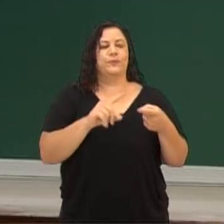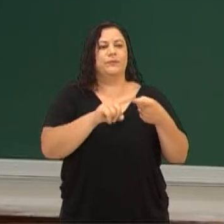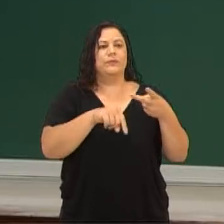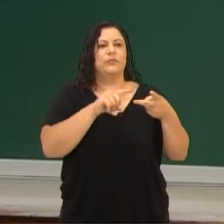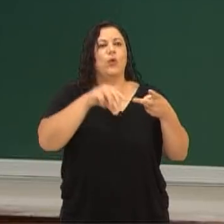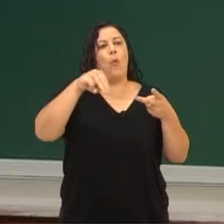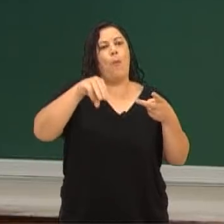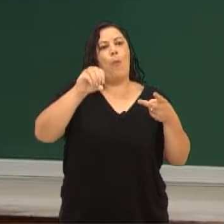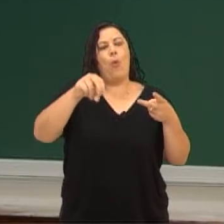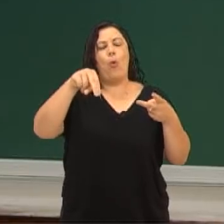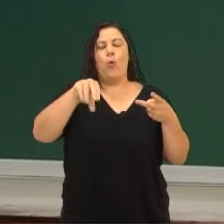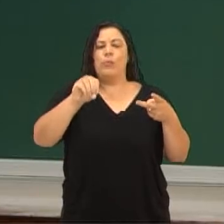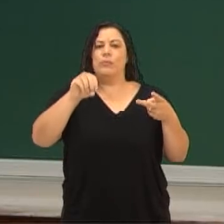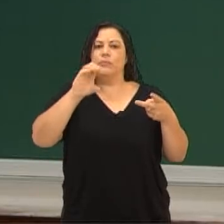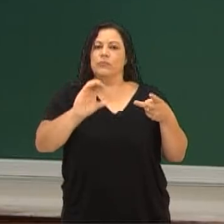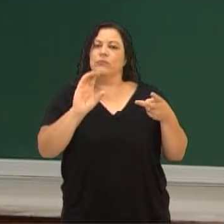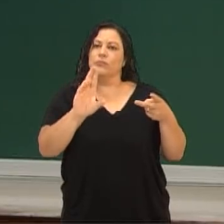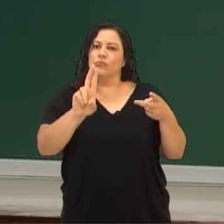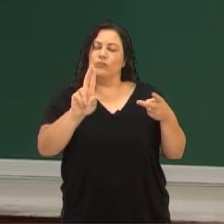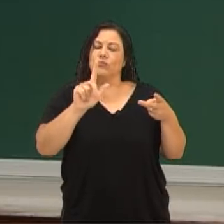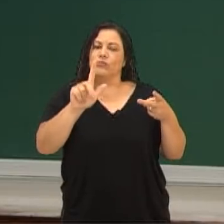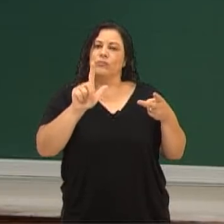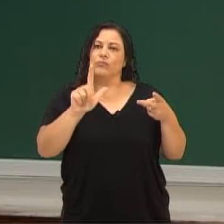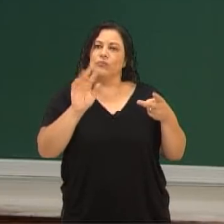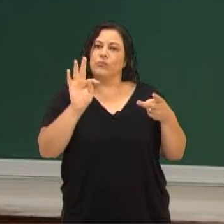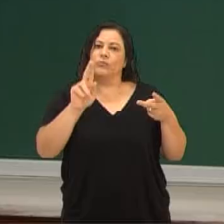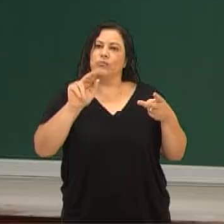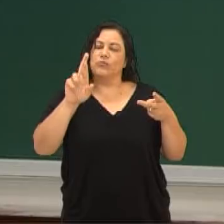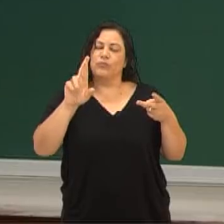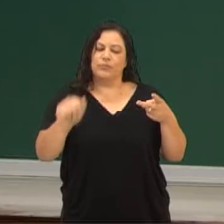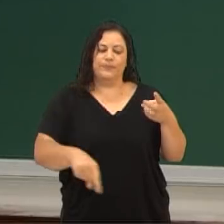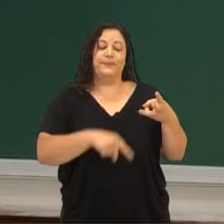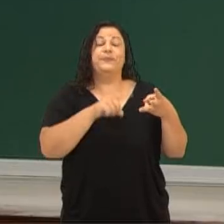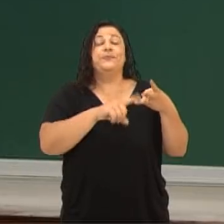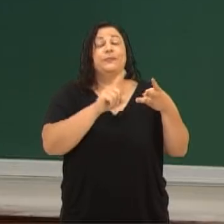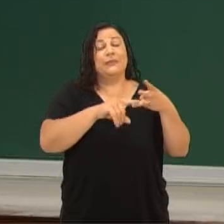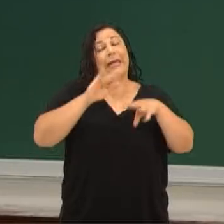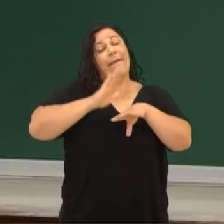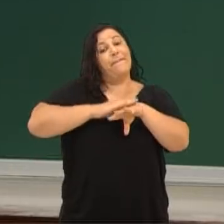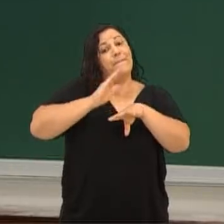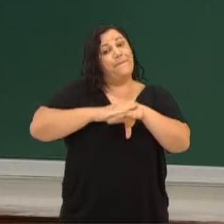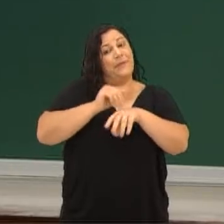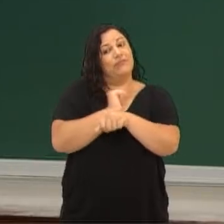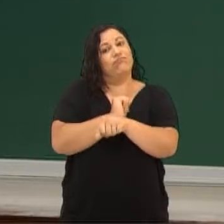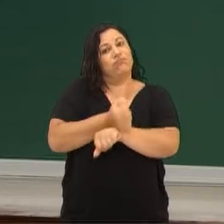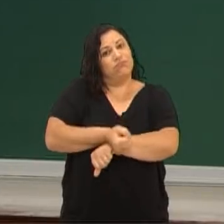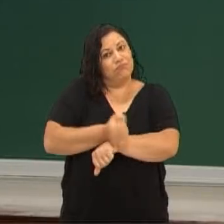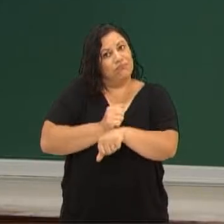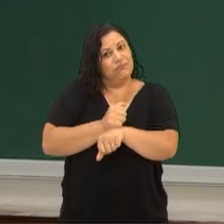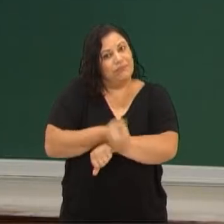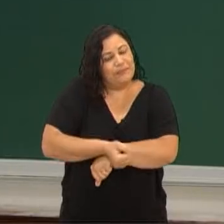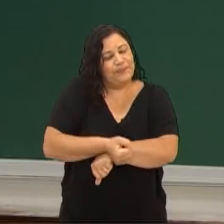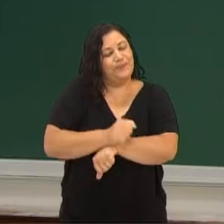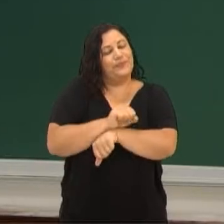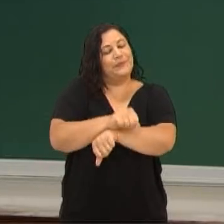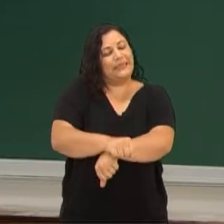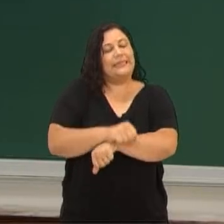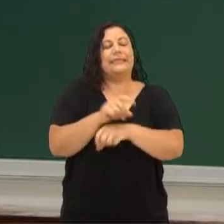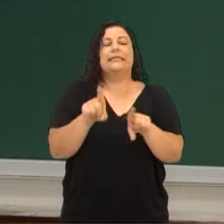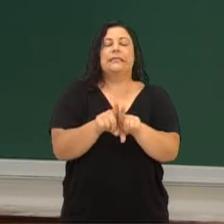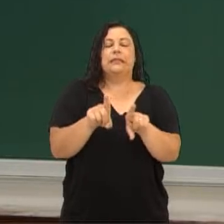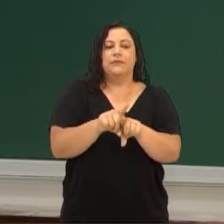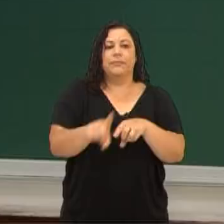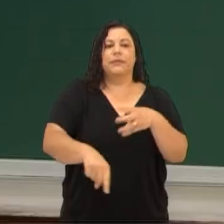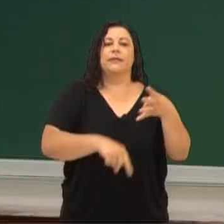vezes, infelizmente isso acontece em todos os lugares do mundo, aí, na maioria tem trabalho escravo. E produção voltada para